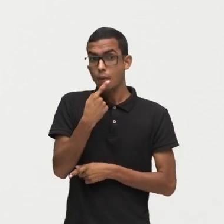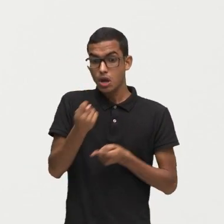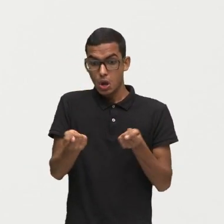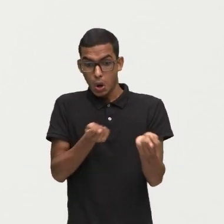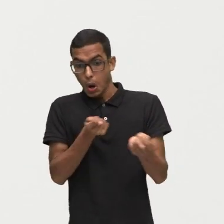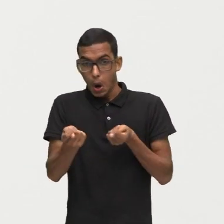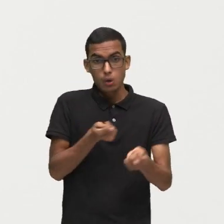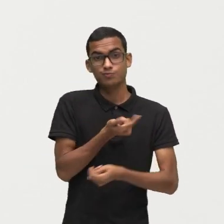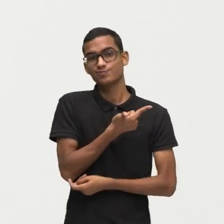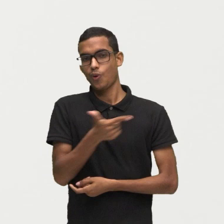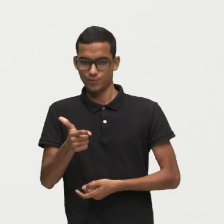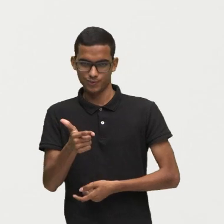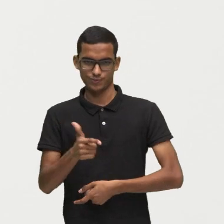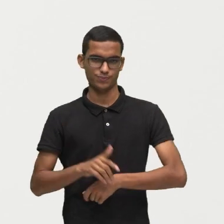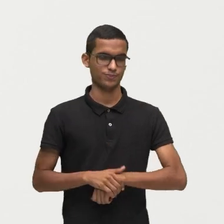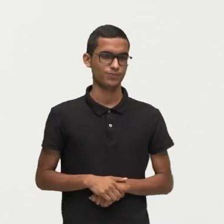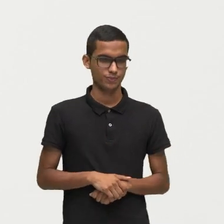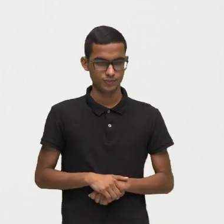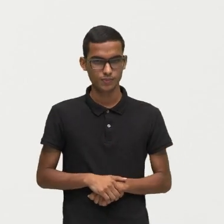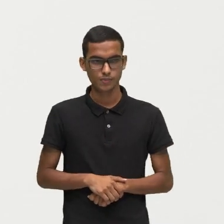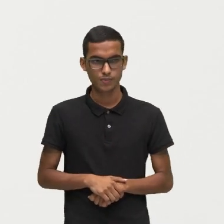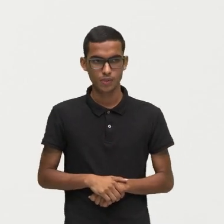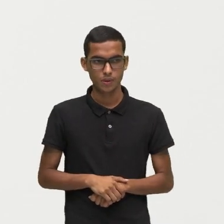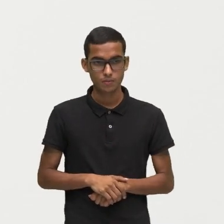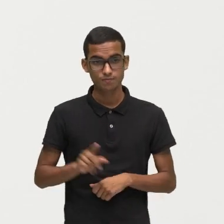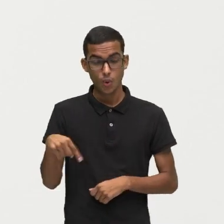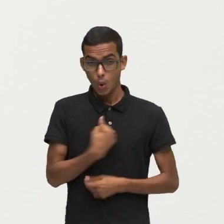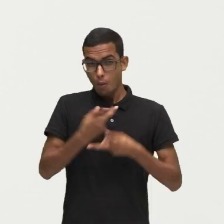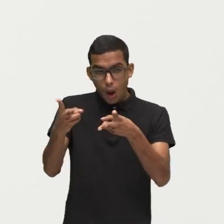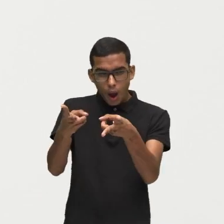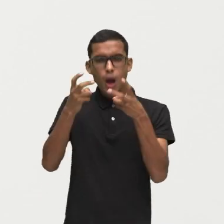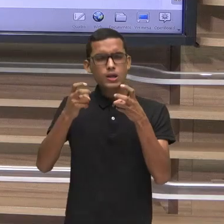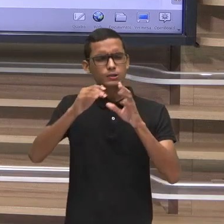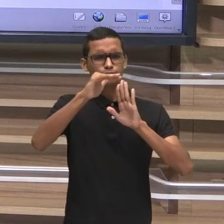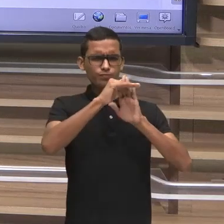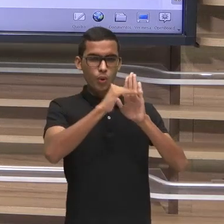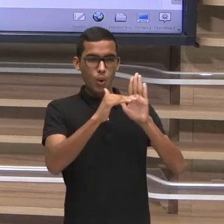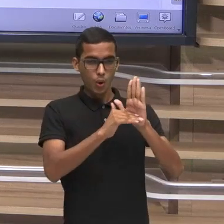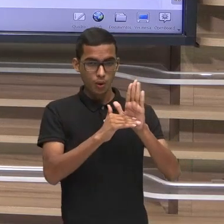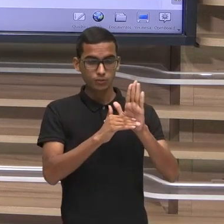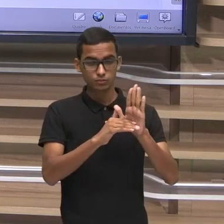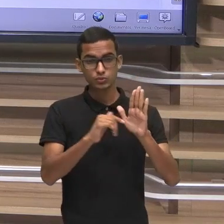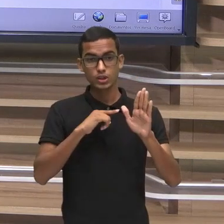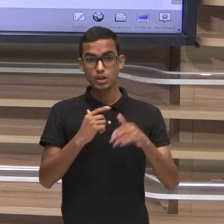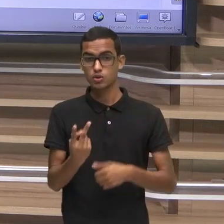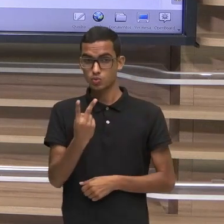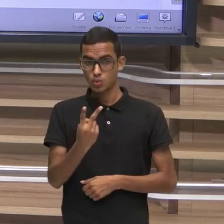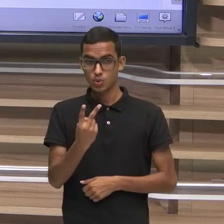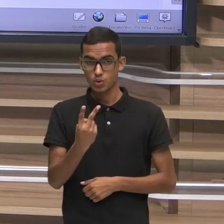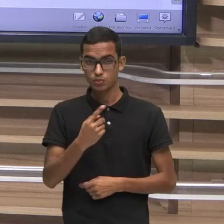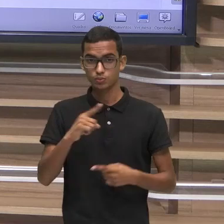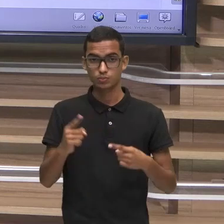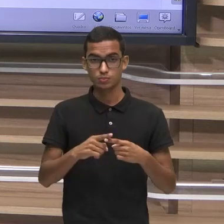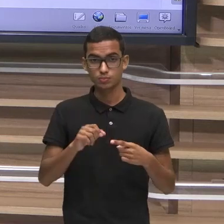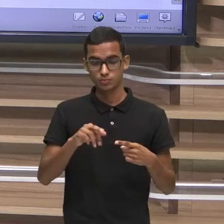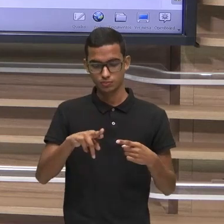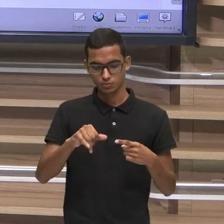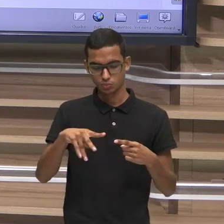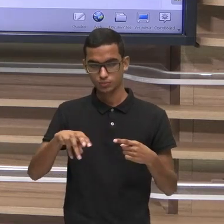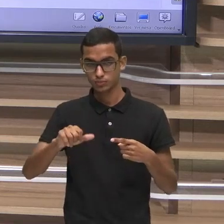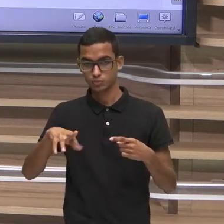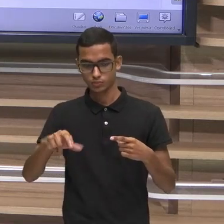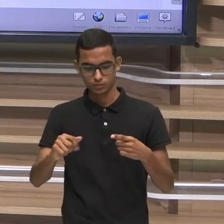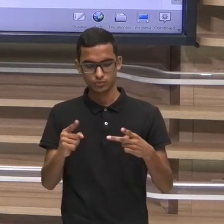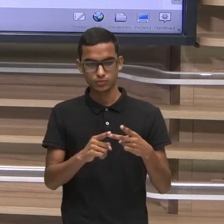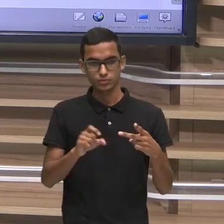certos medicamentos. Então a gente percebe, eu vou classificar ela em primária e secundária,